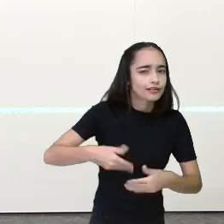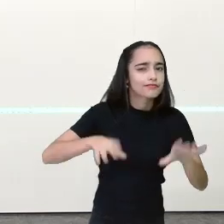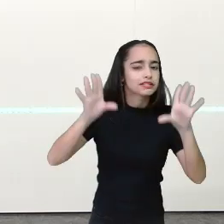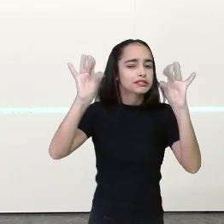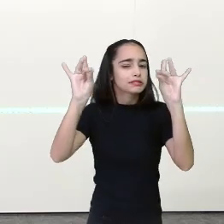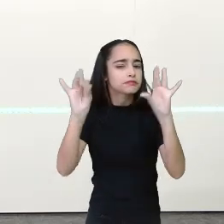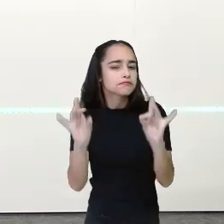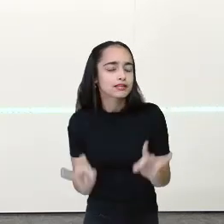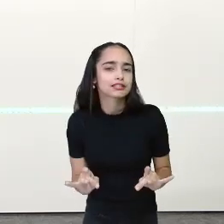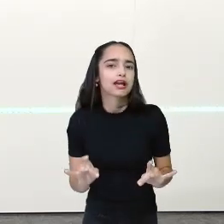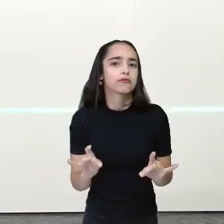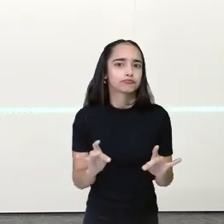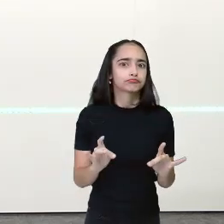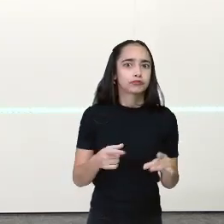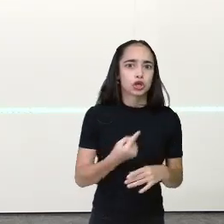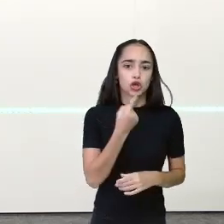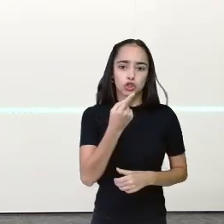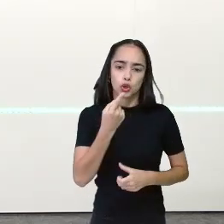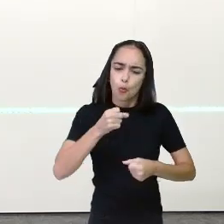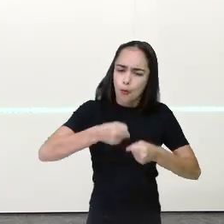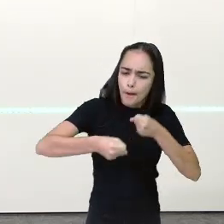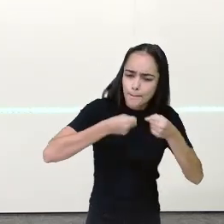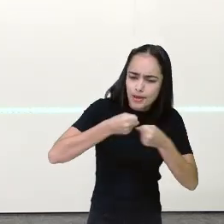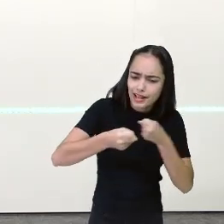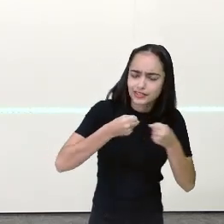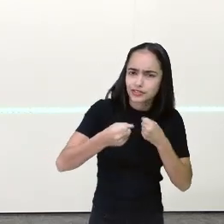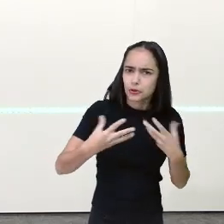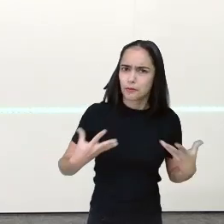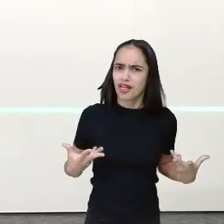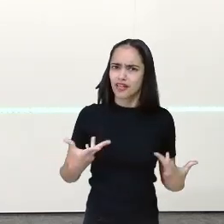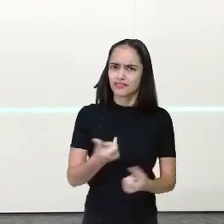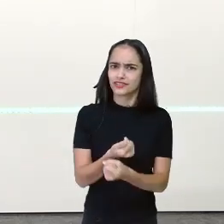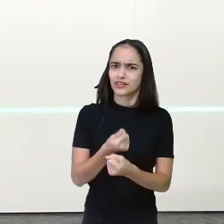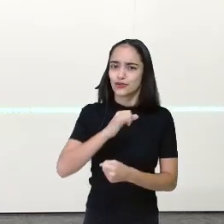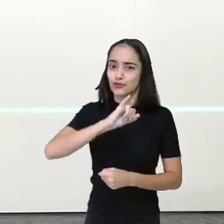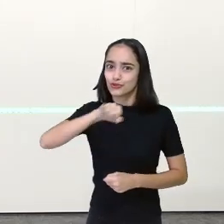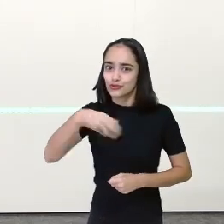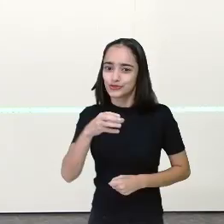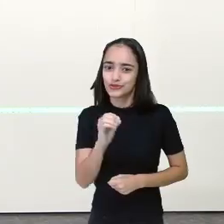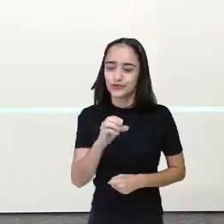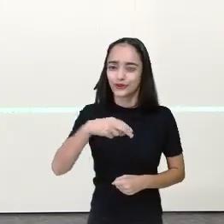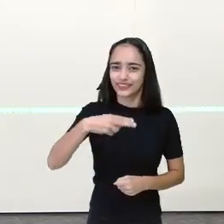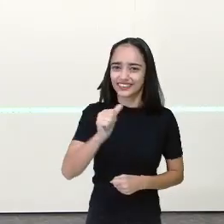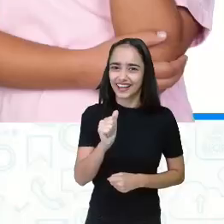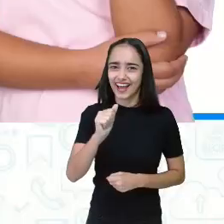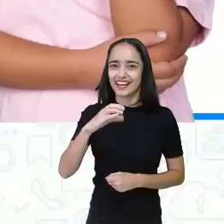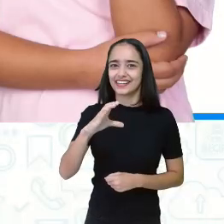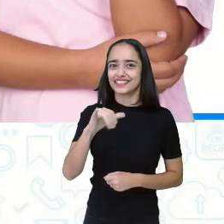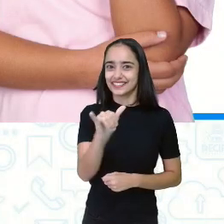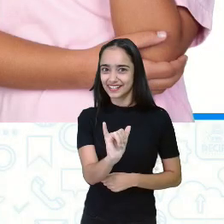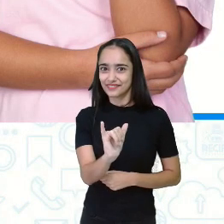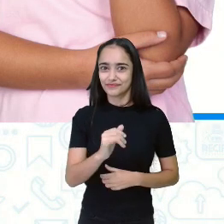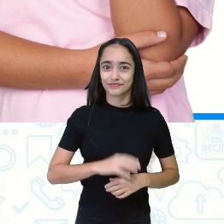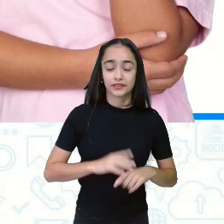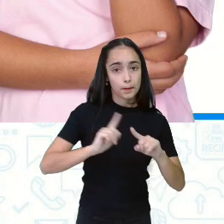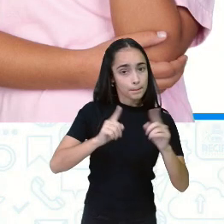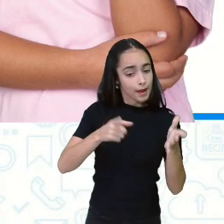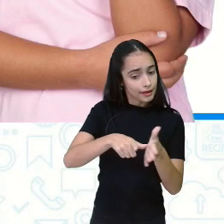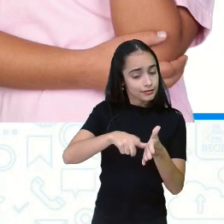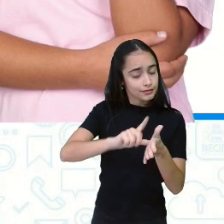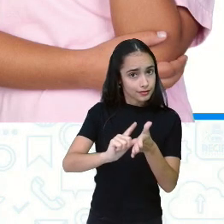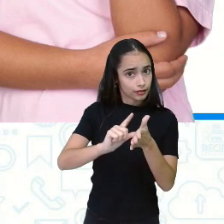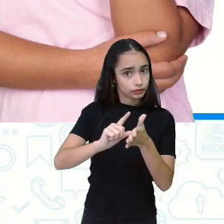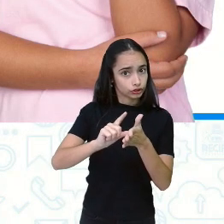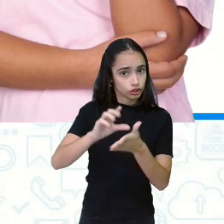grande apresentador esportivo lá da TV Nova Nordeste, Jonaci Simões. Olha só. Antes de chamar